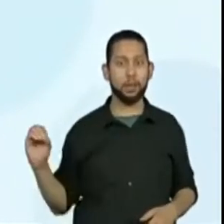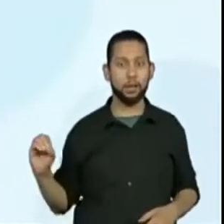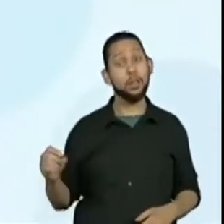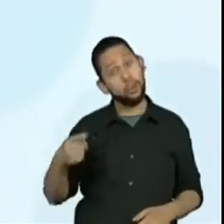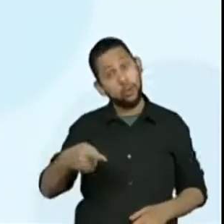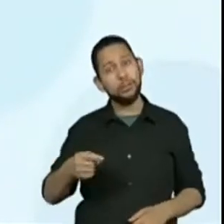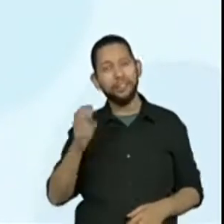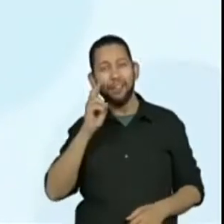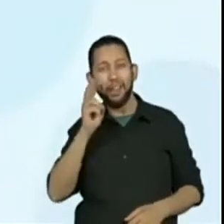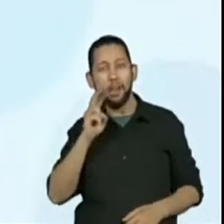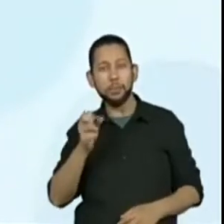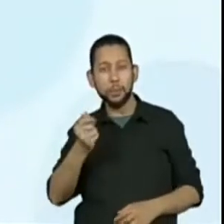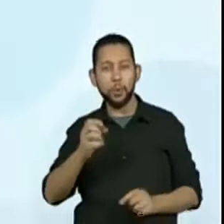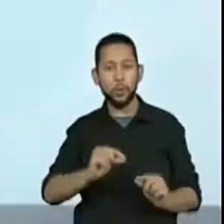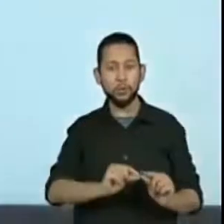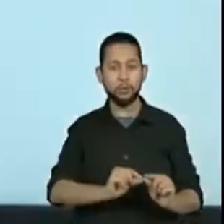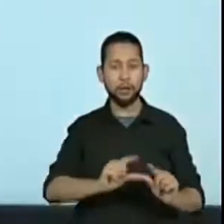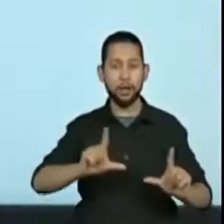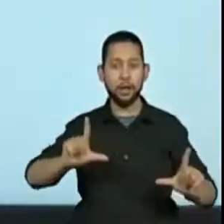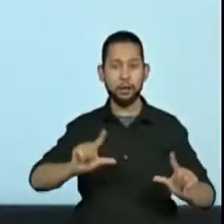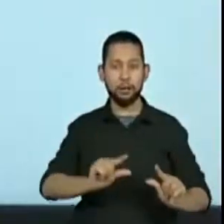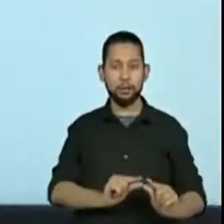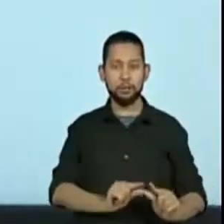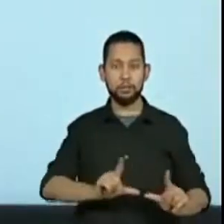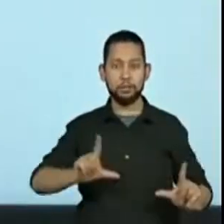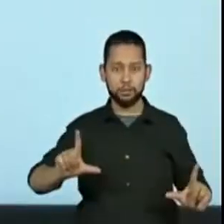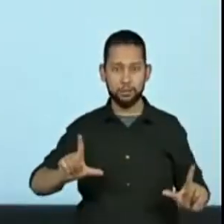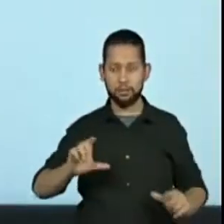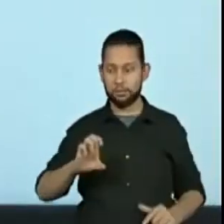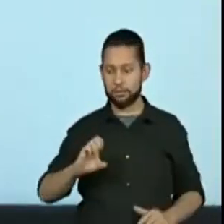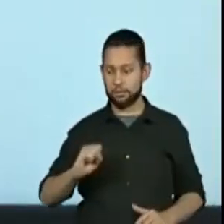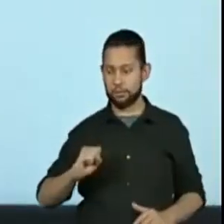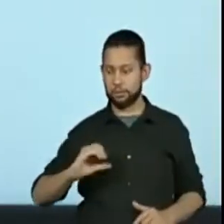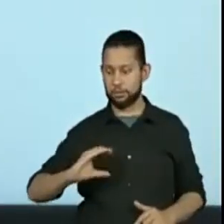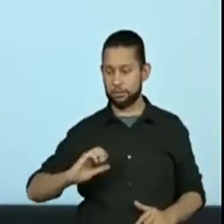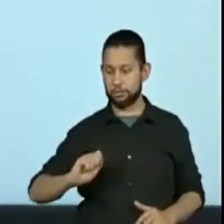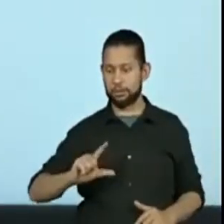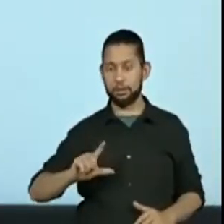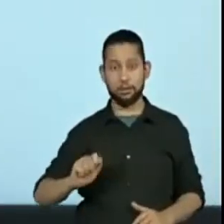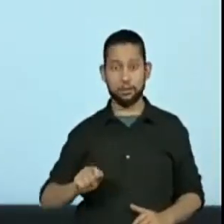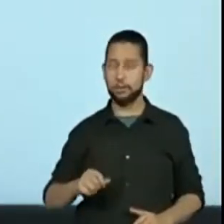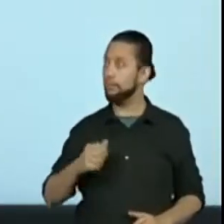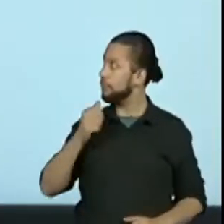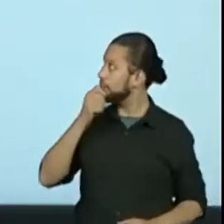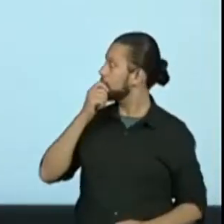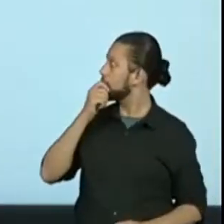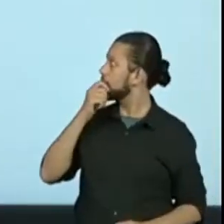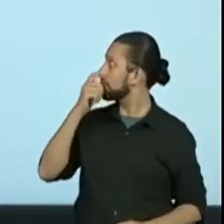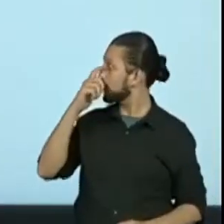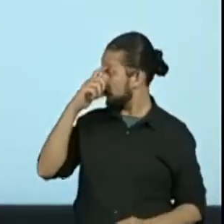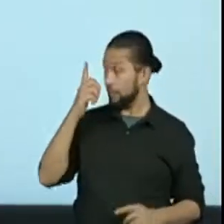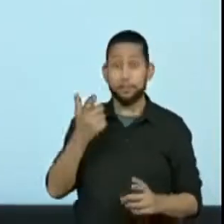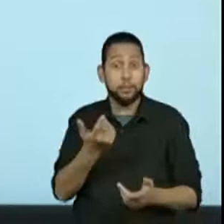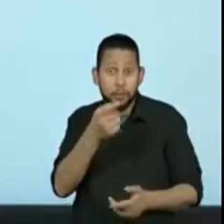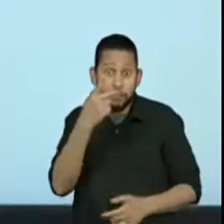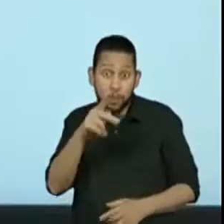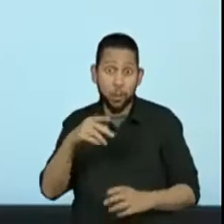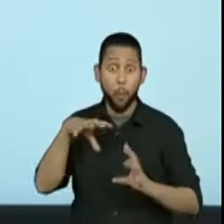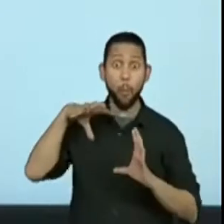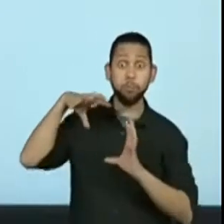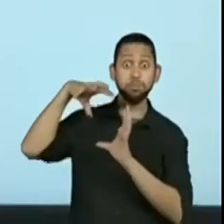escala. É claro que se eu quiser colocar o mundo inteiro dentro de uma folha de